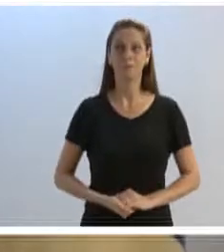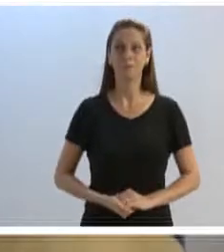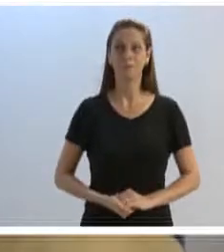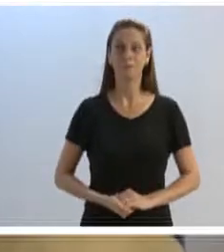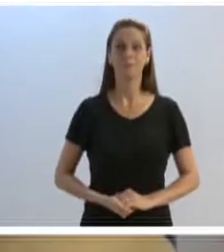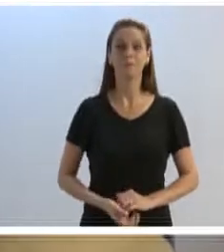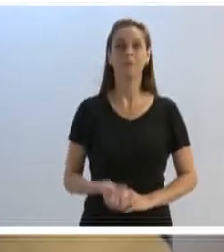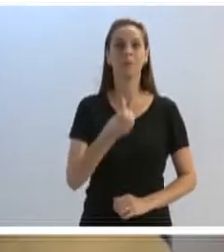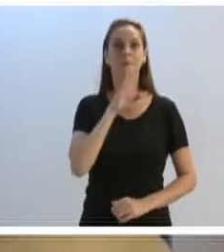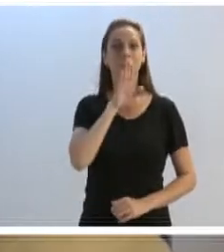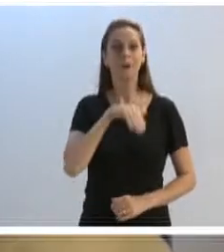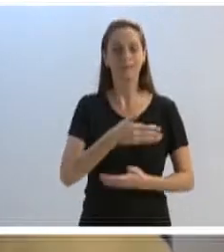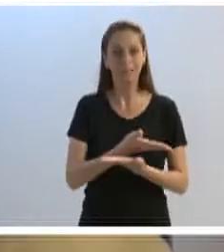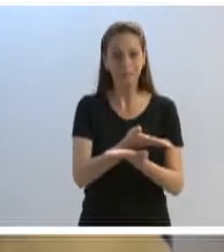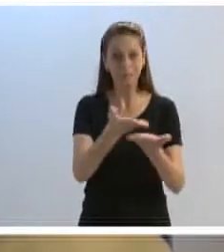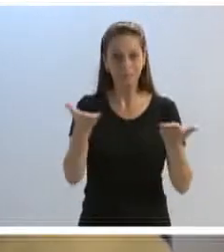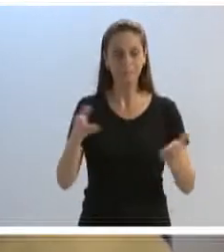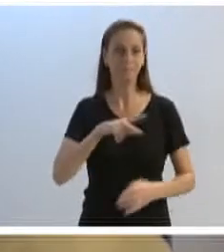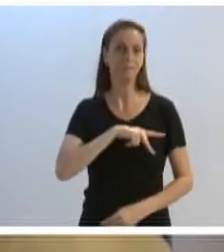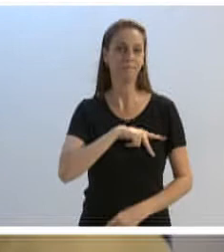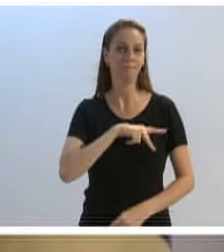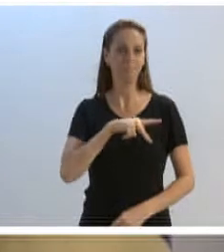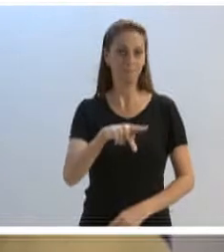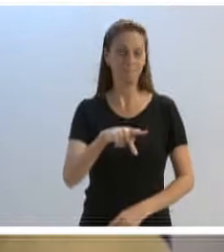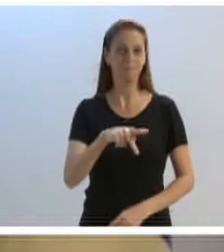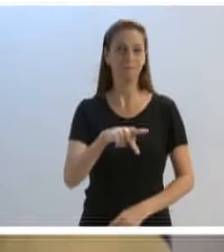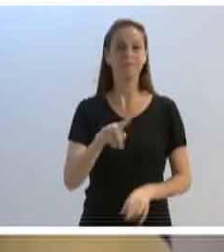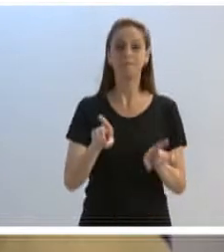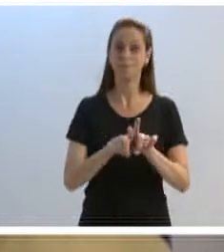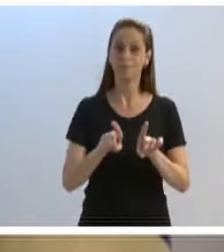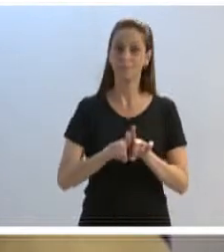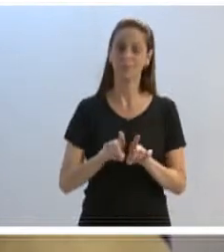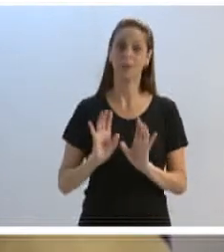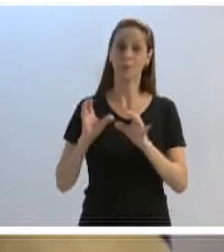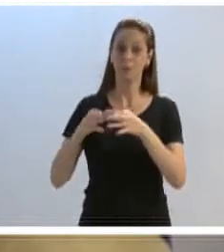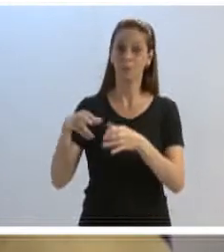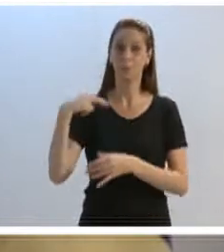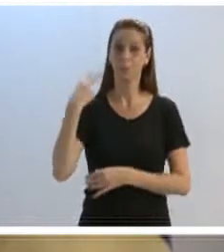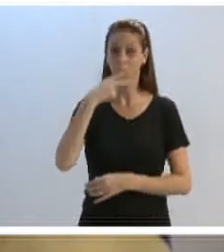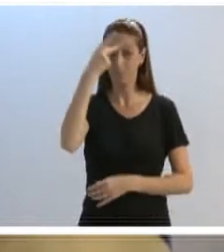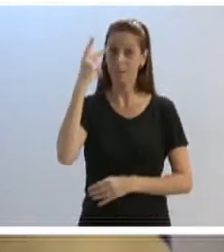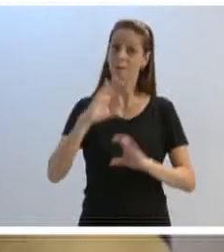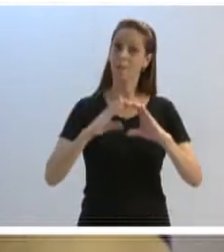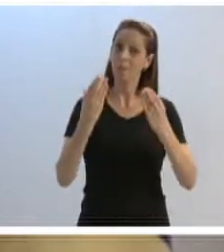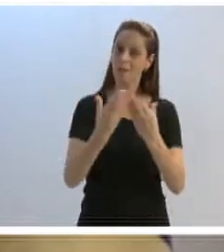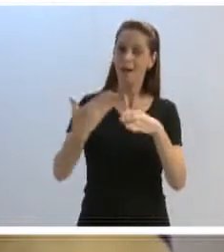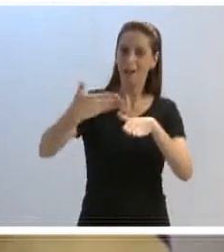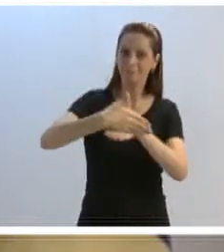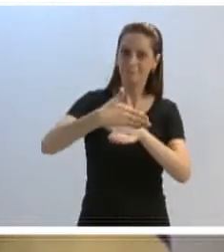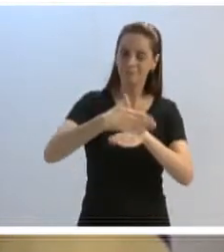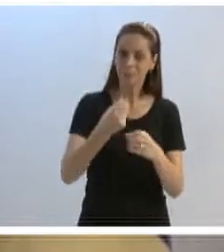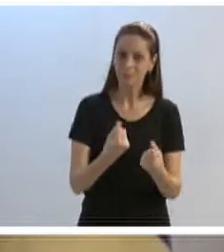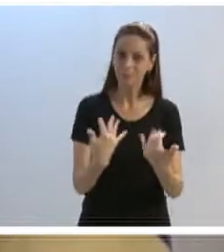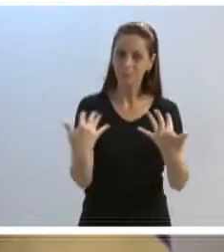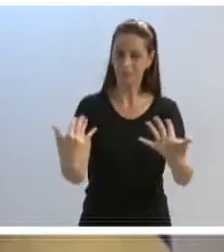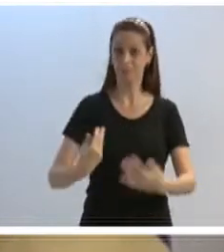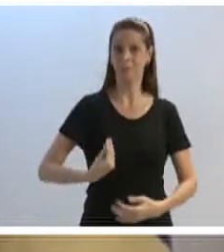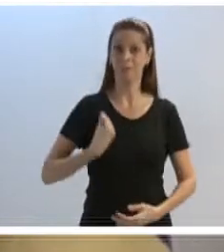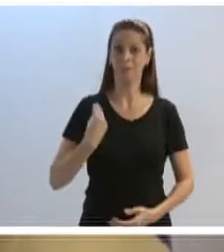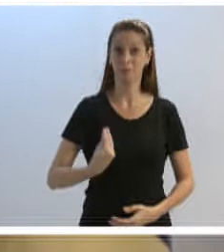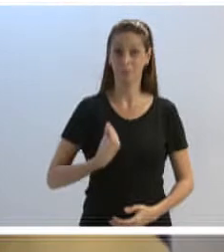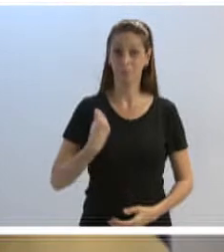Boa tarde a todos, senhor presidente, senhores vereadores, comunidade que nos assiste e que está aqui